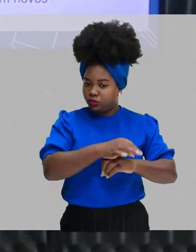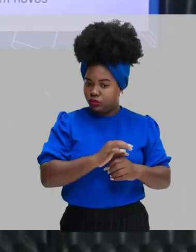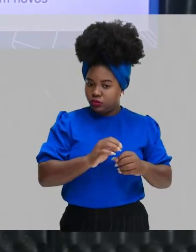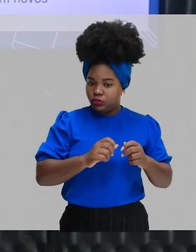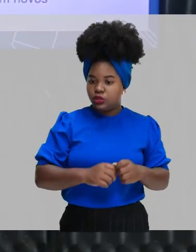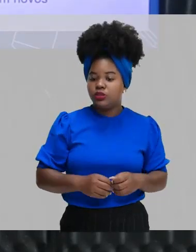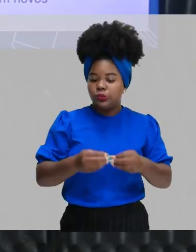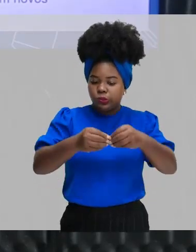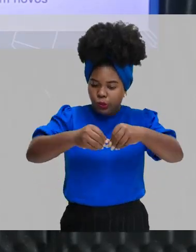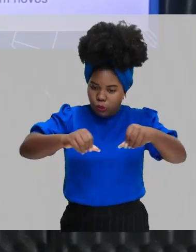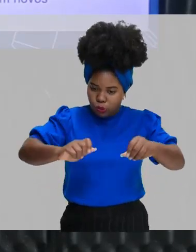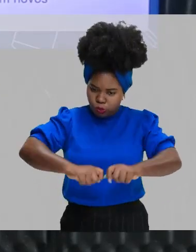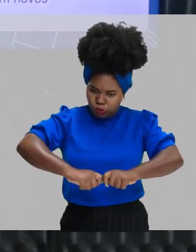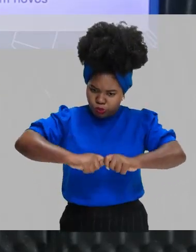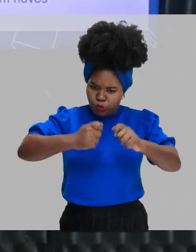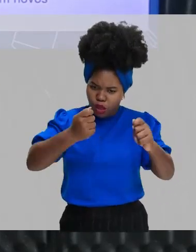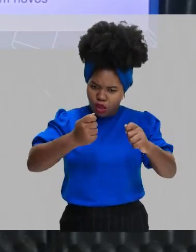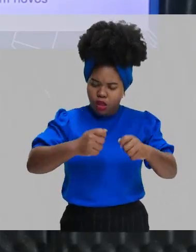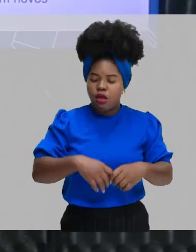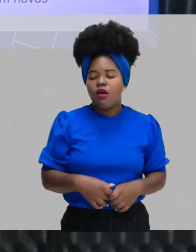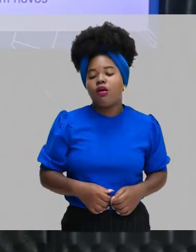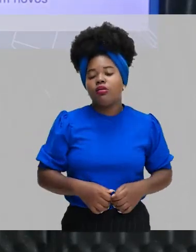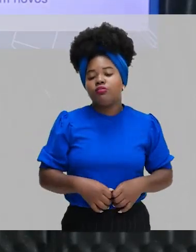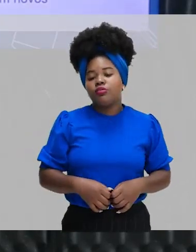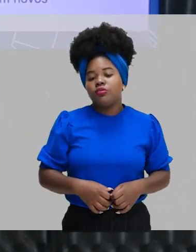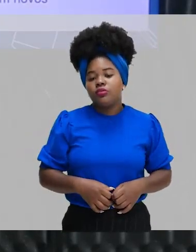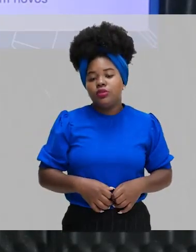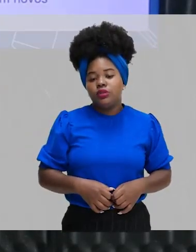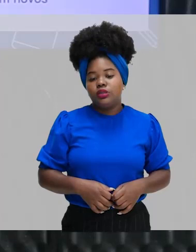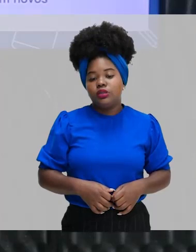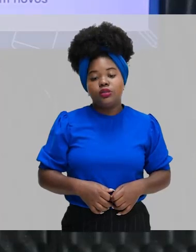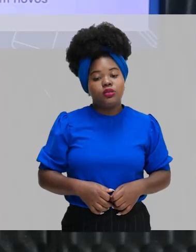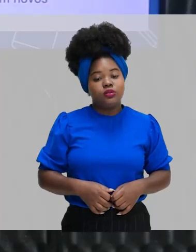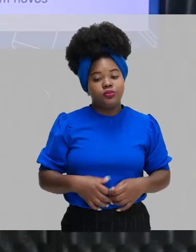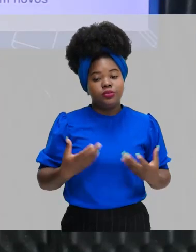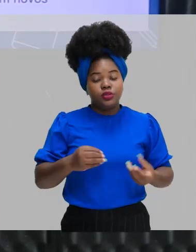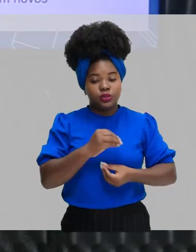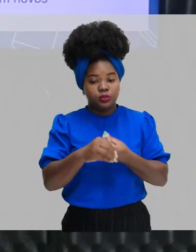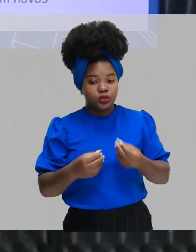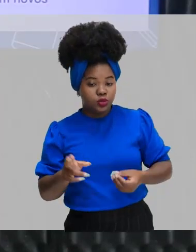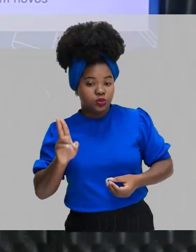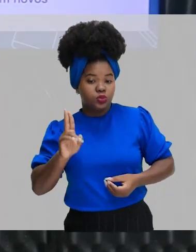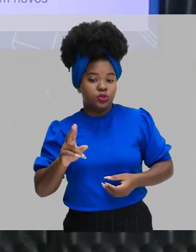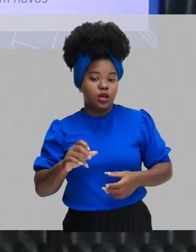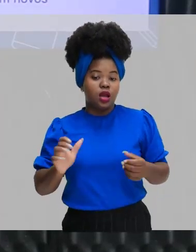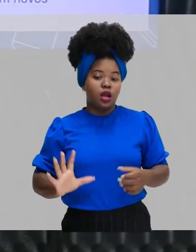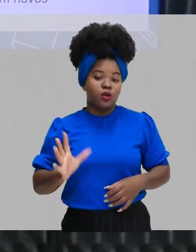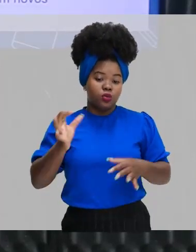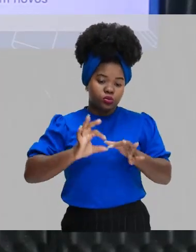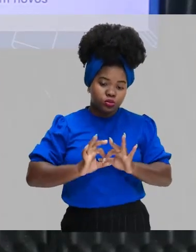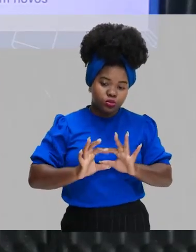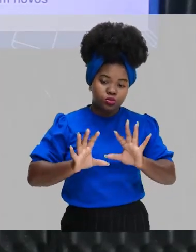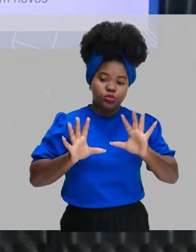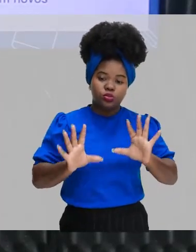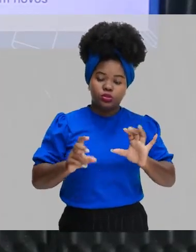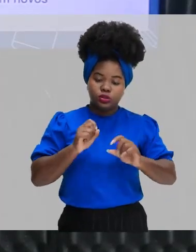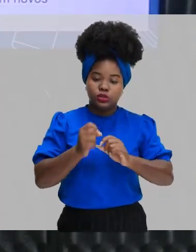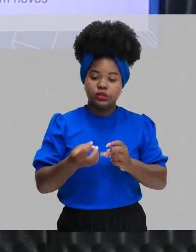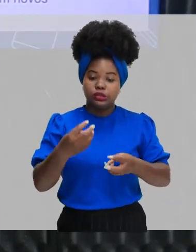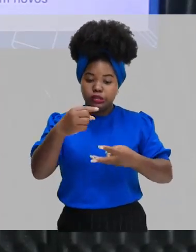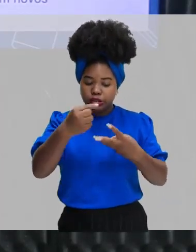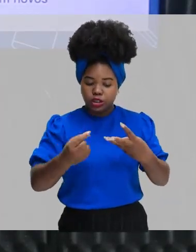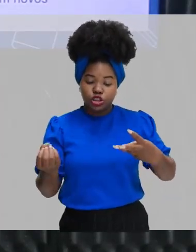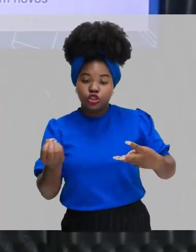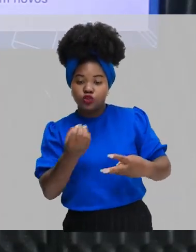quebrar fião e na quebra Duran 235 acontece a liberação de três novos